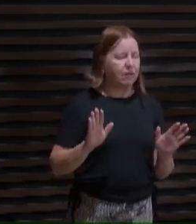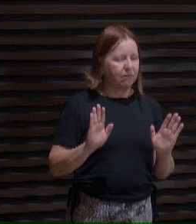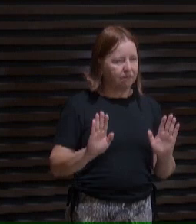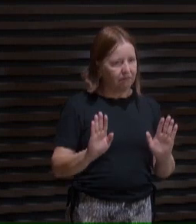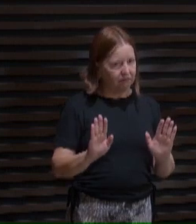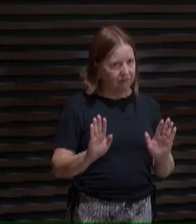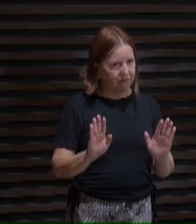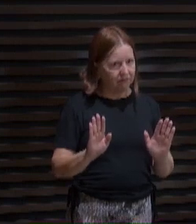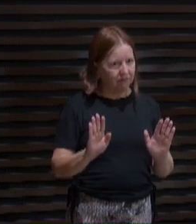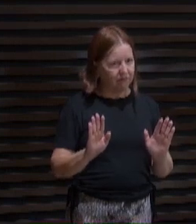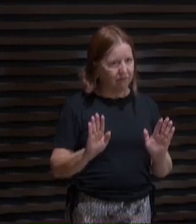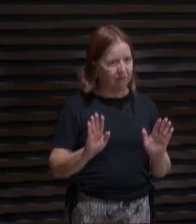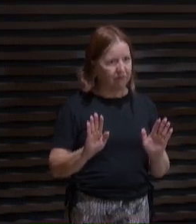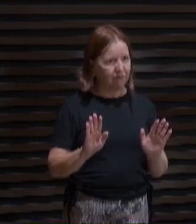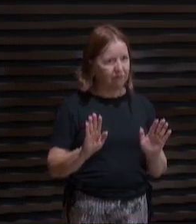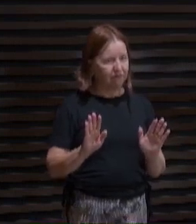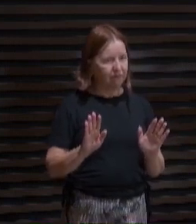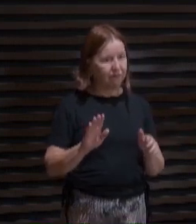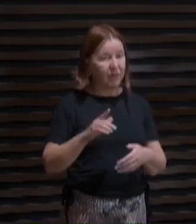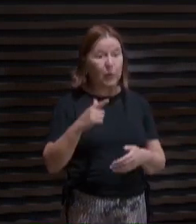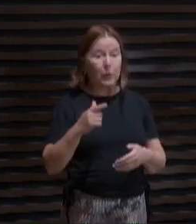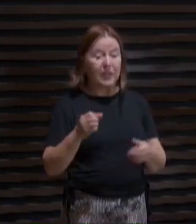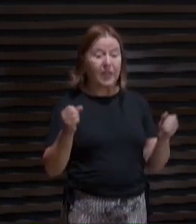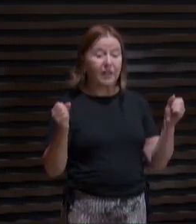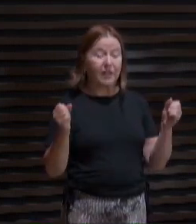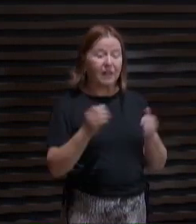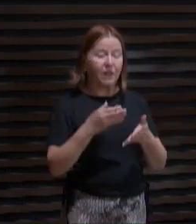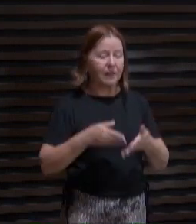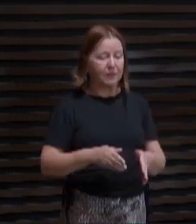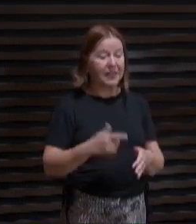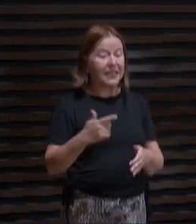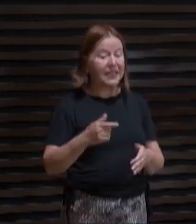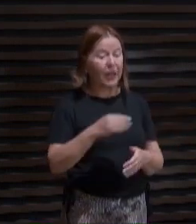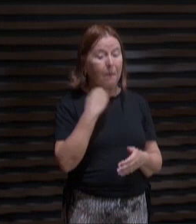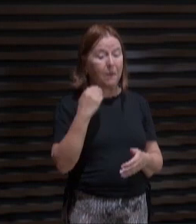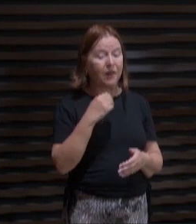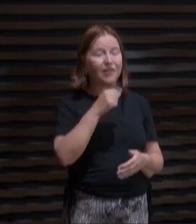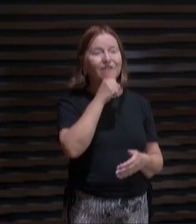calma. Não existe novo nascimento sem a morte do velho homem.